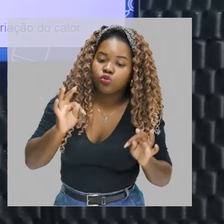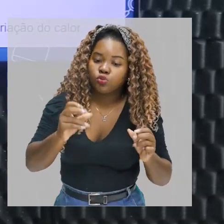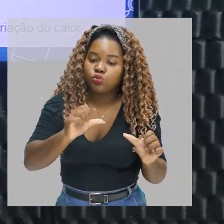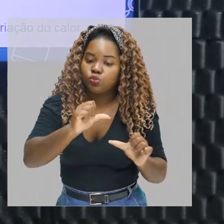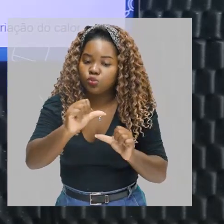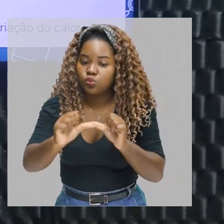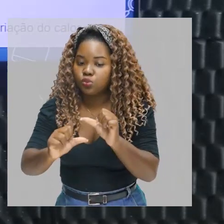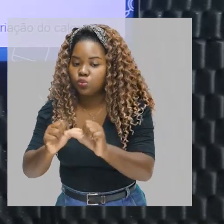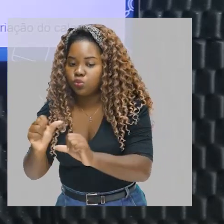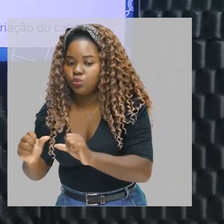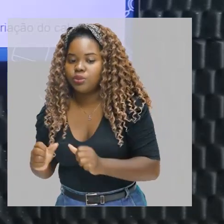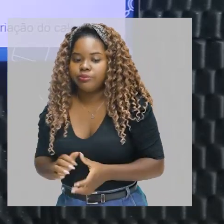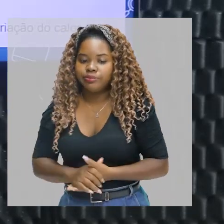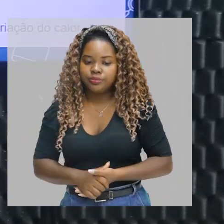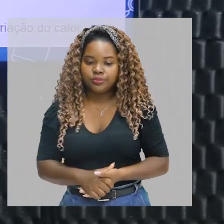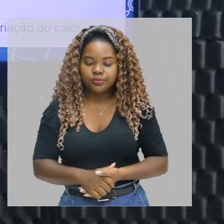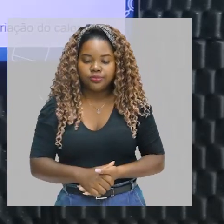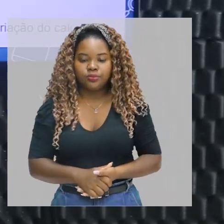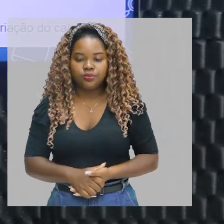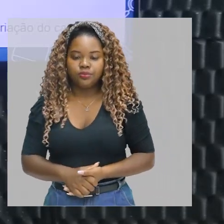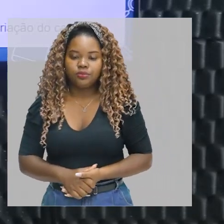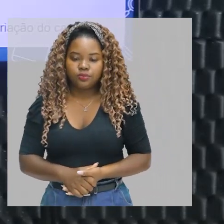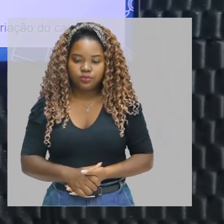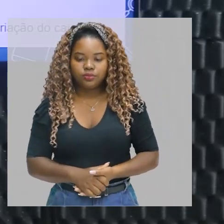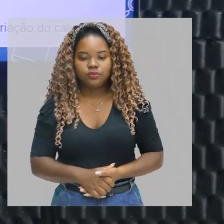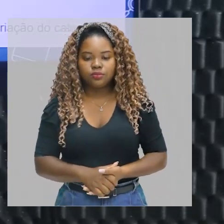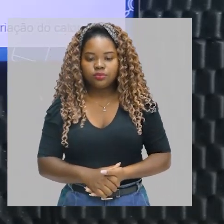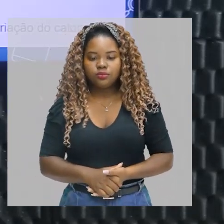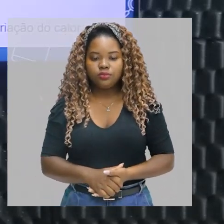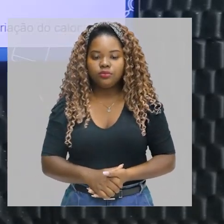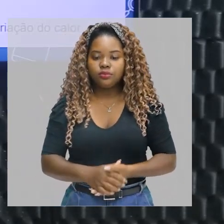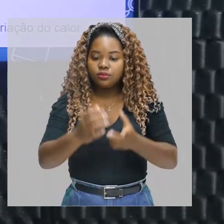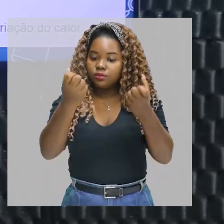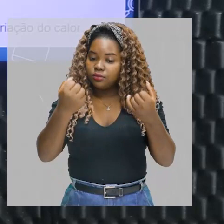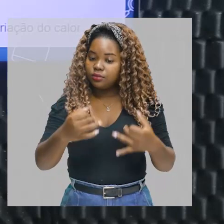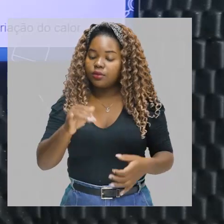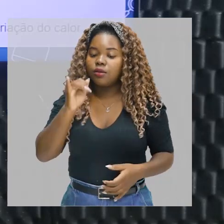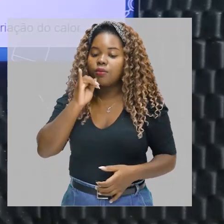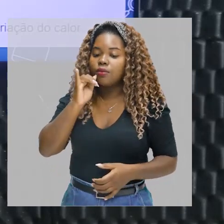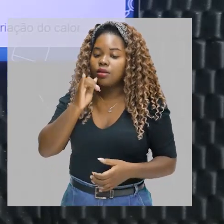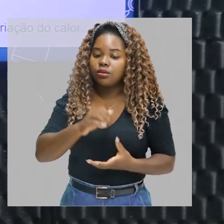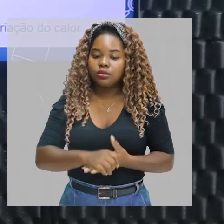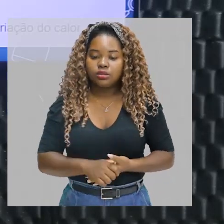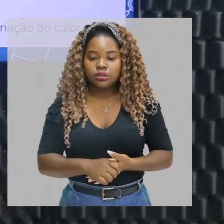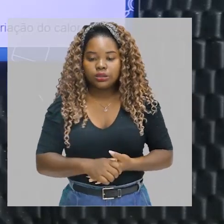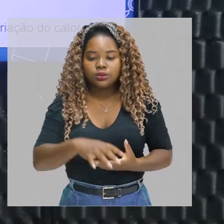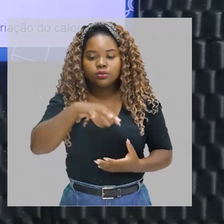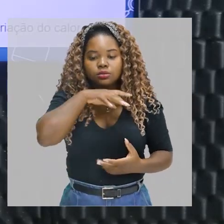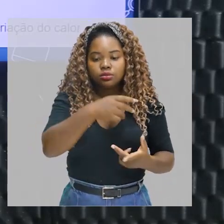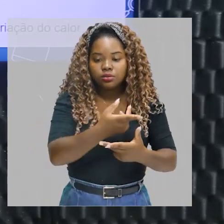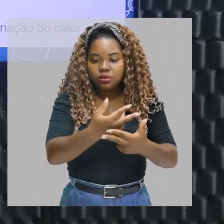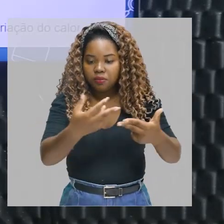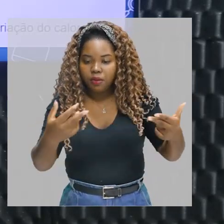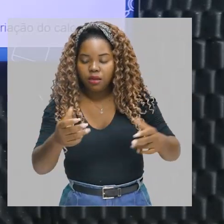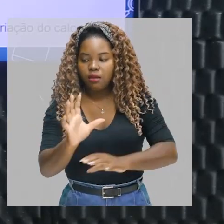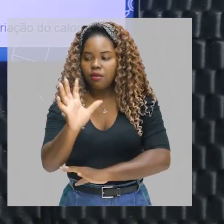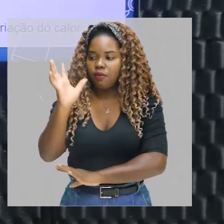transforma, tá ok? Então, nós podemos falar, por exemplo, né, de animais, vegetais e